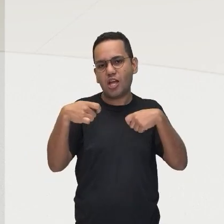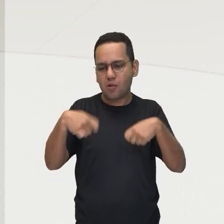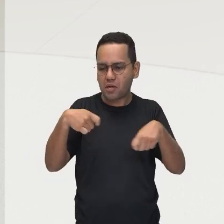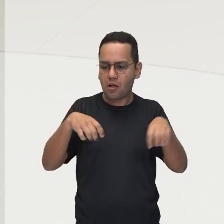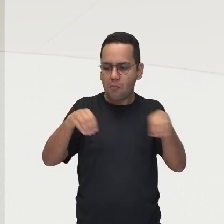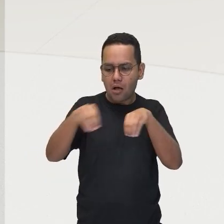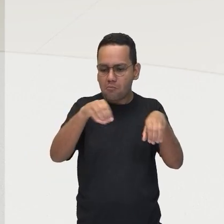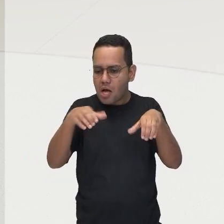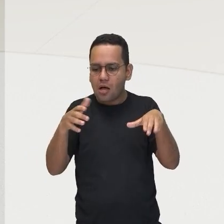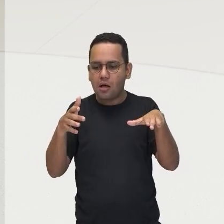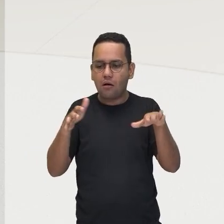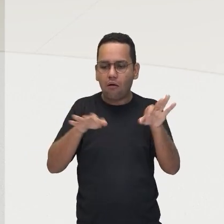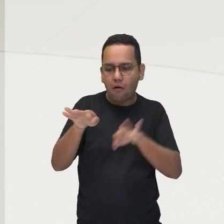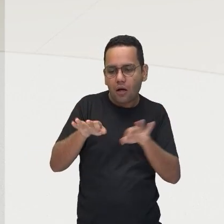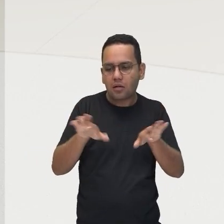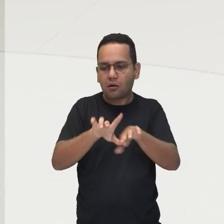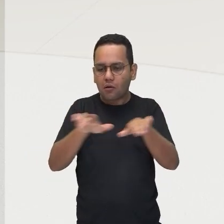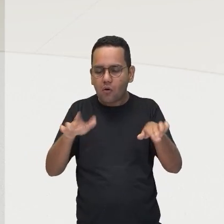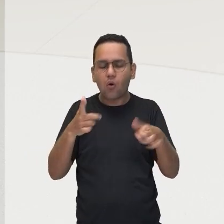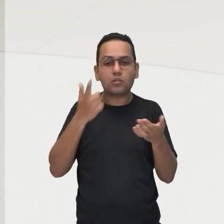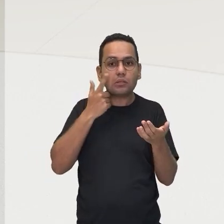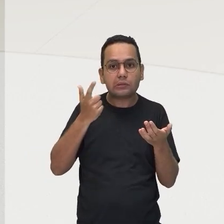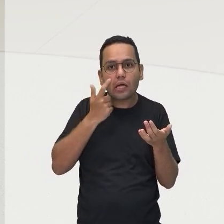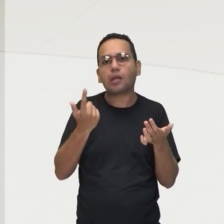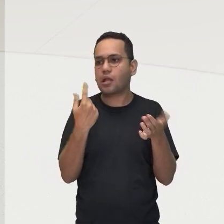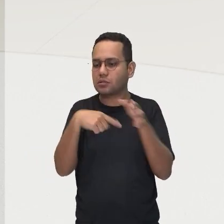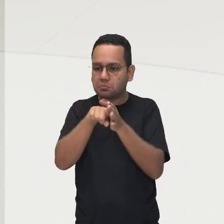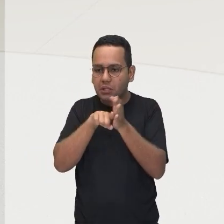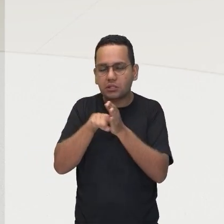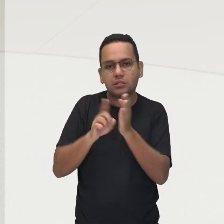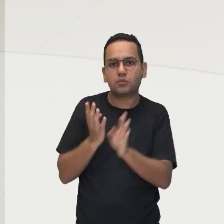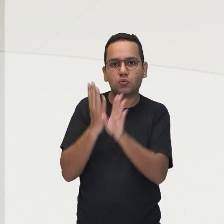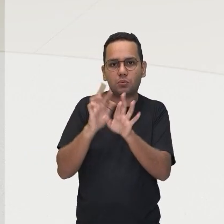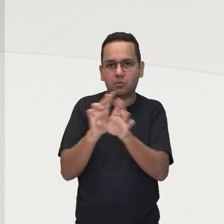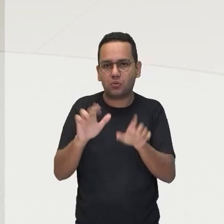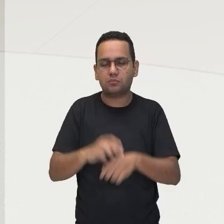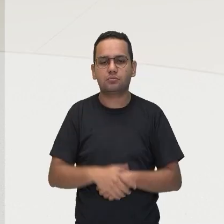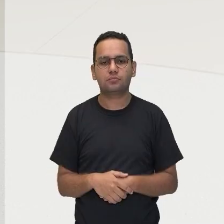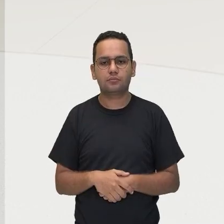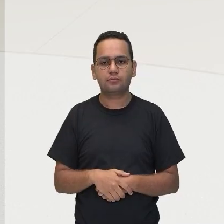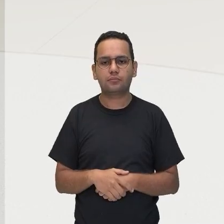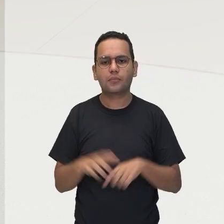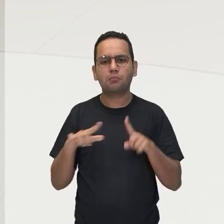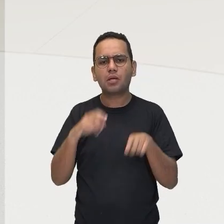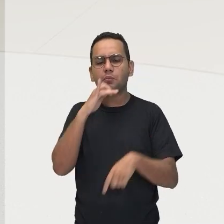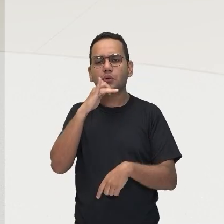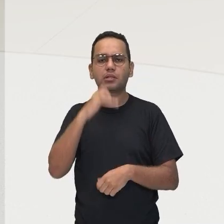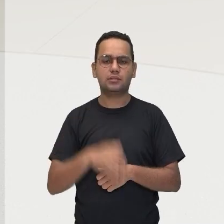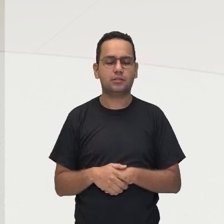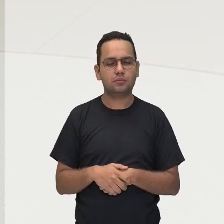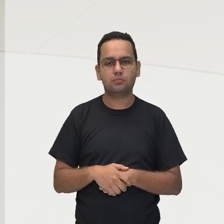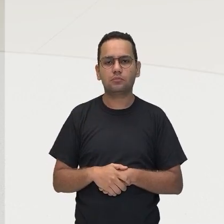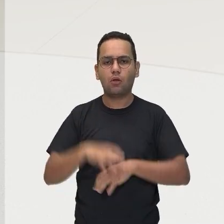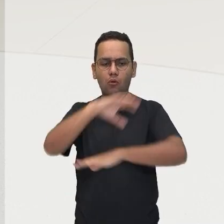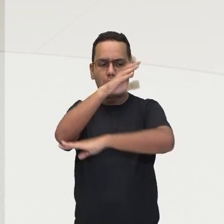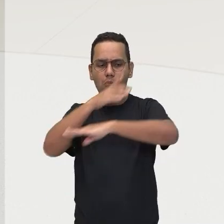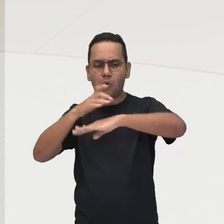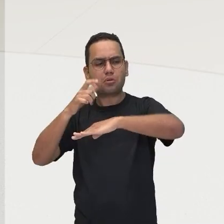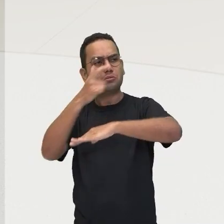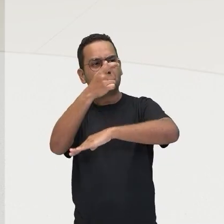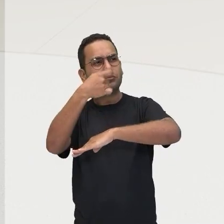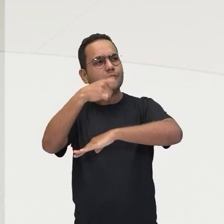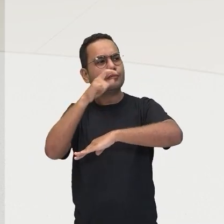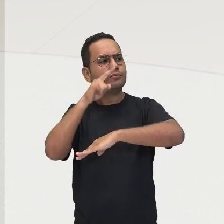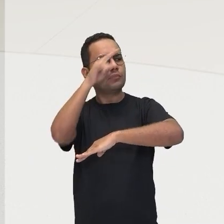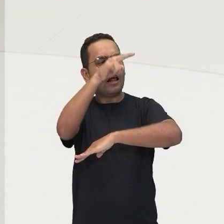fez com que aguçasse a curiosidade, por exemplo, de saber o que existe ali no topo da montanha, o que existe